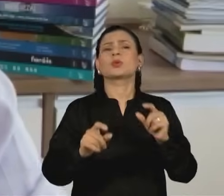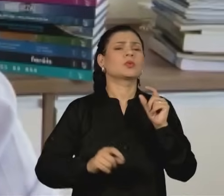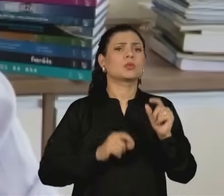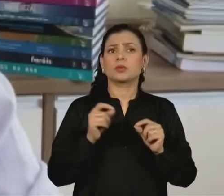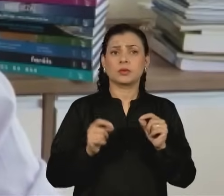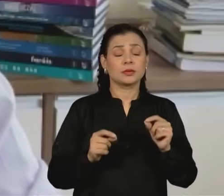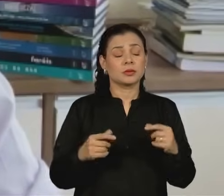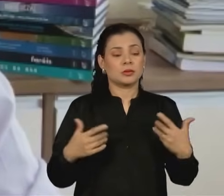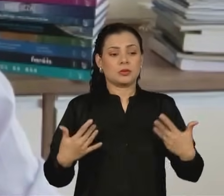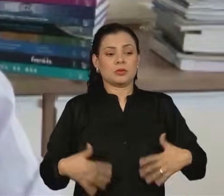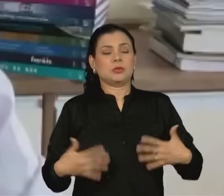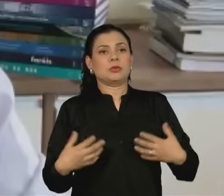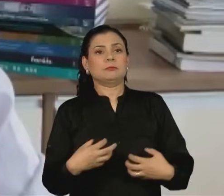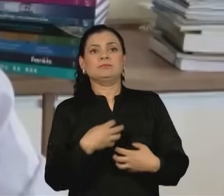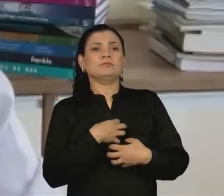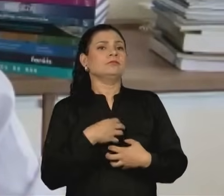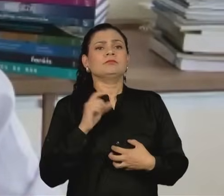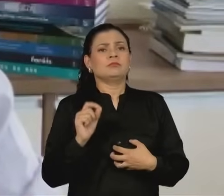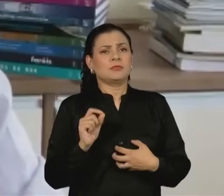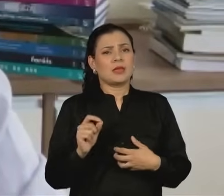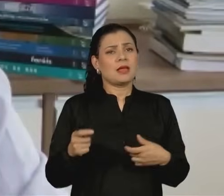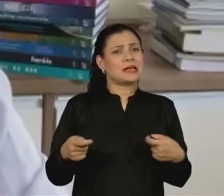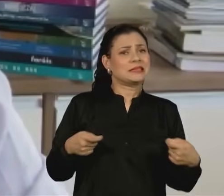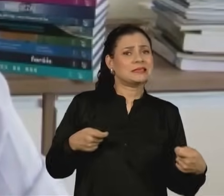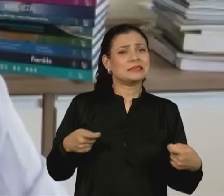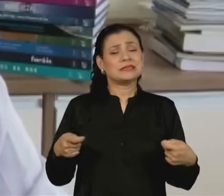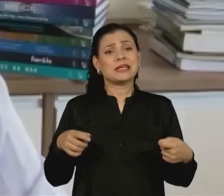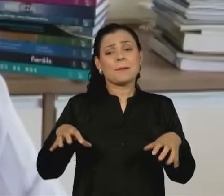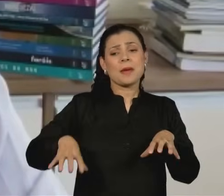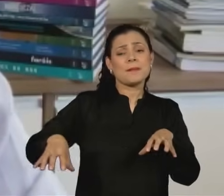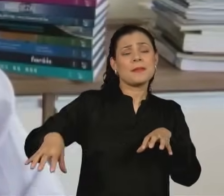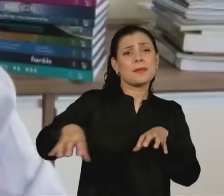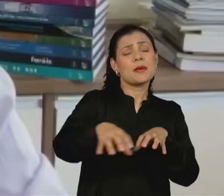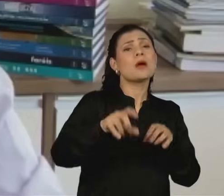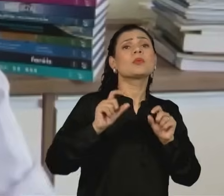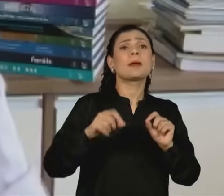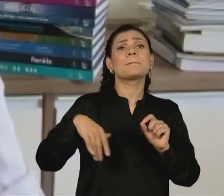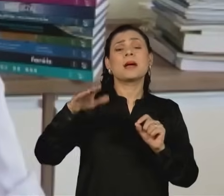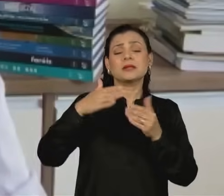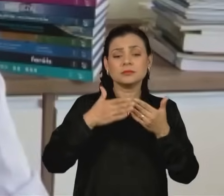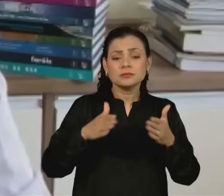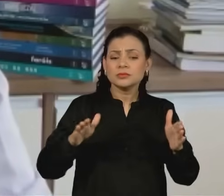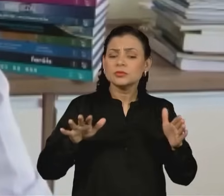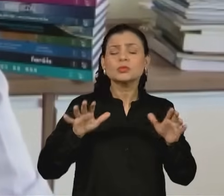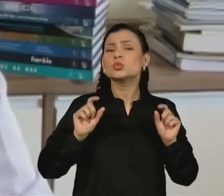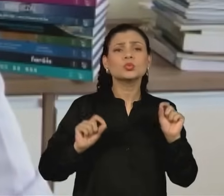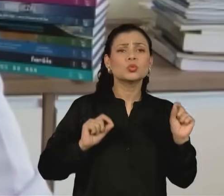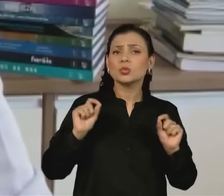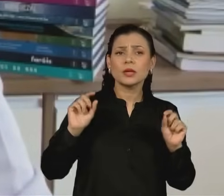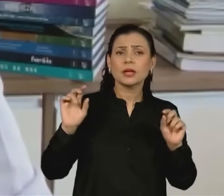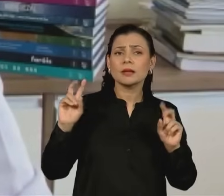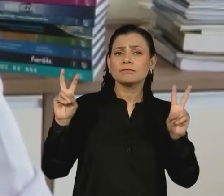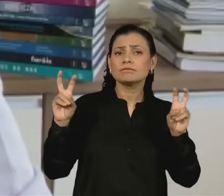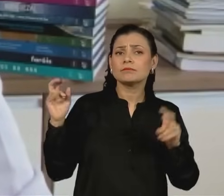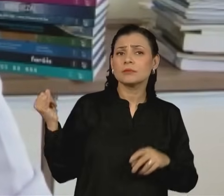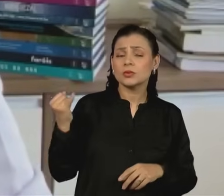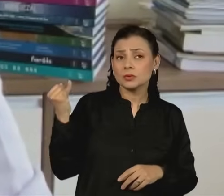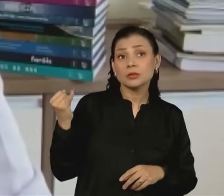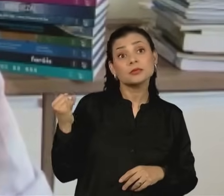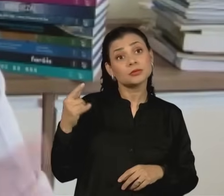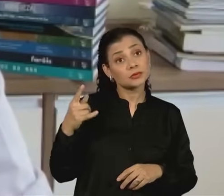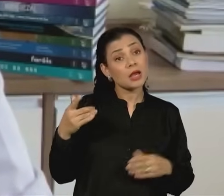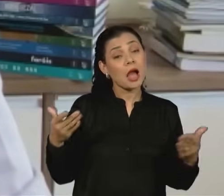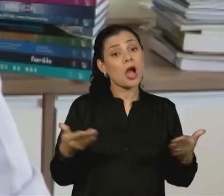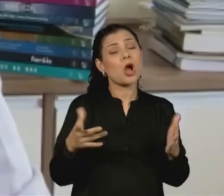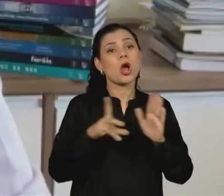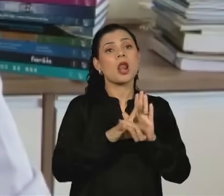mensagem subliminar de conflitos entre setores num contexto um pouco mais amplo, considerando a